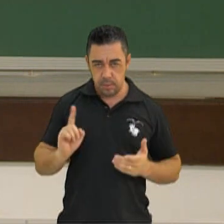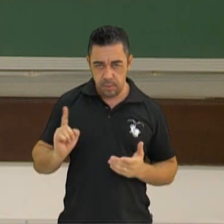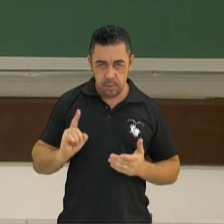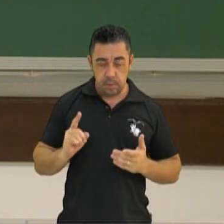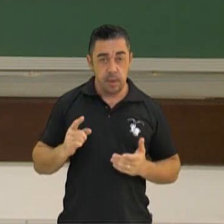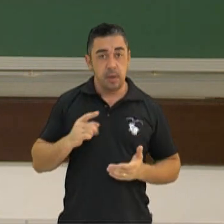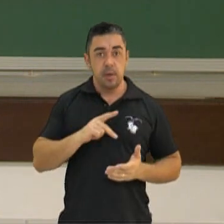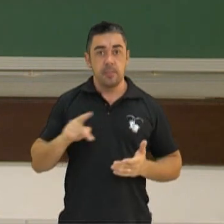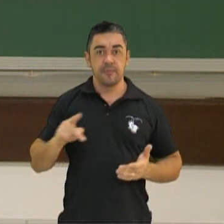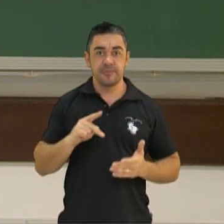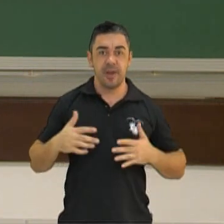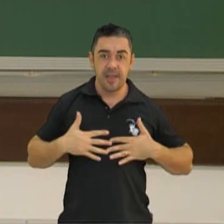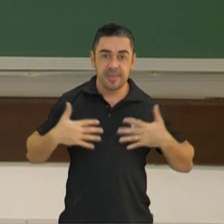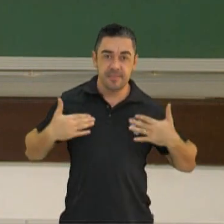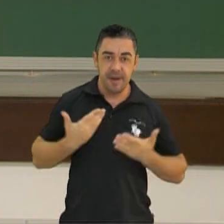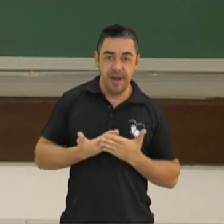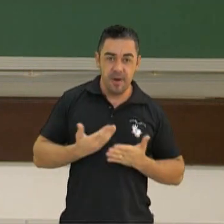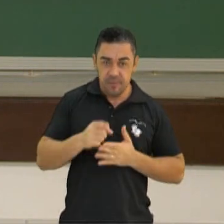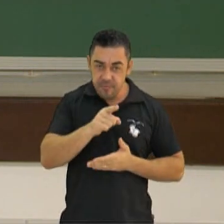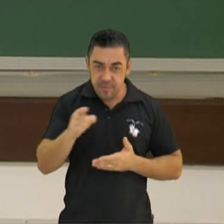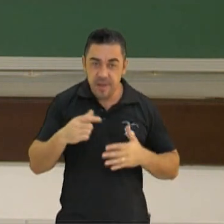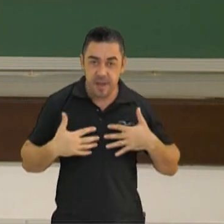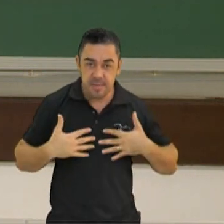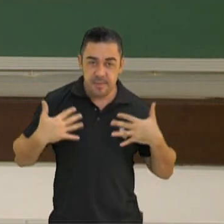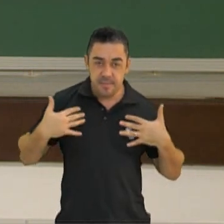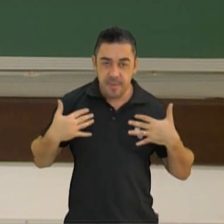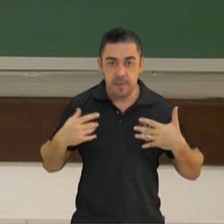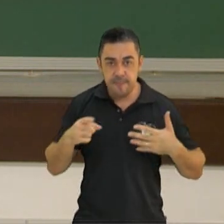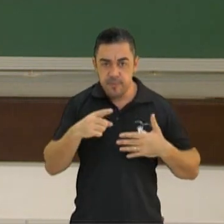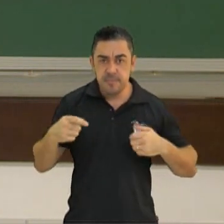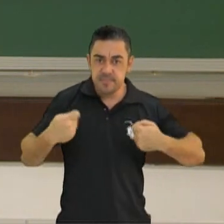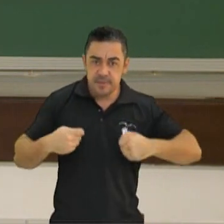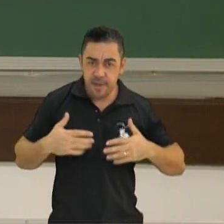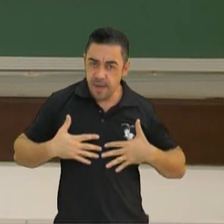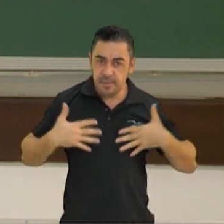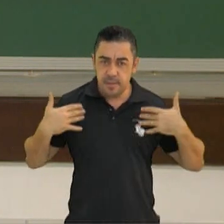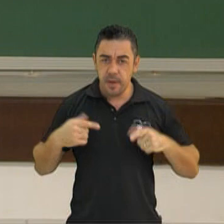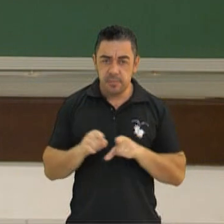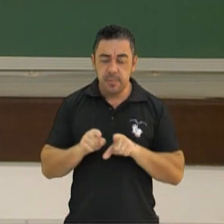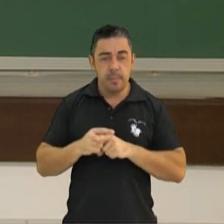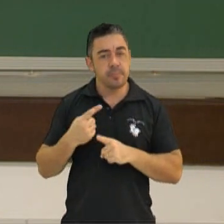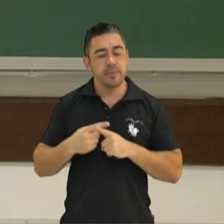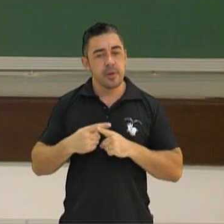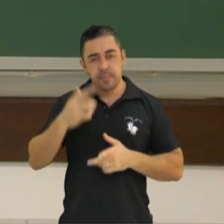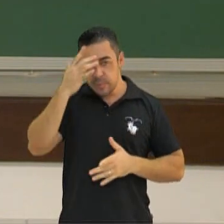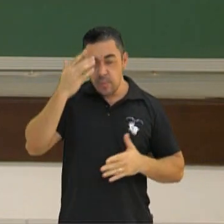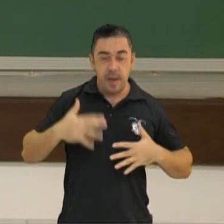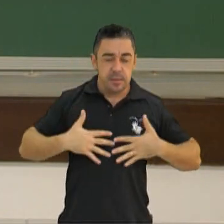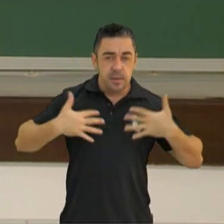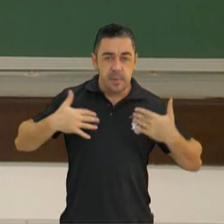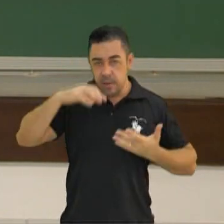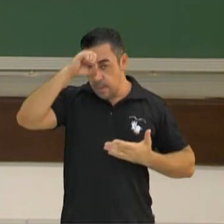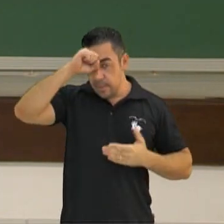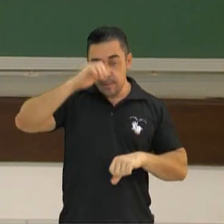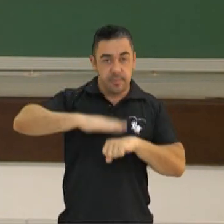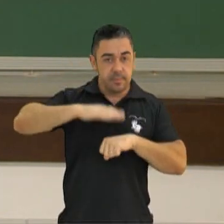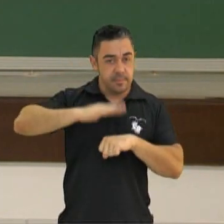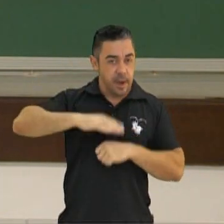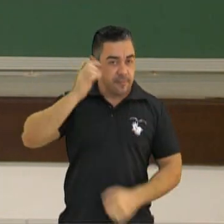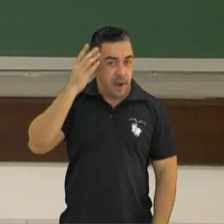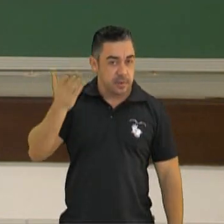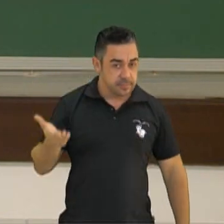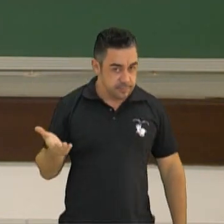animada aqui para mais uma aula. Você está animado? Pois se anime, porque pessoas animadas aprendem com mais facilidade. Sabia